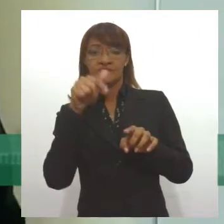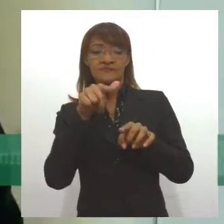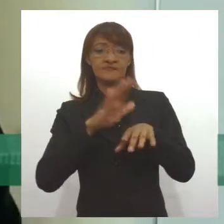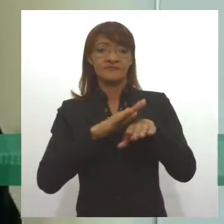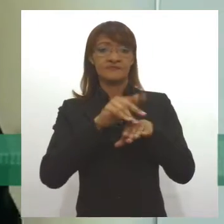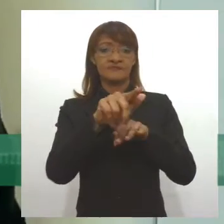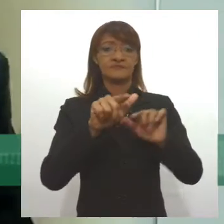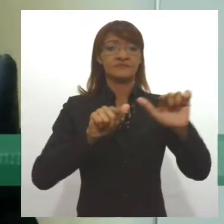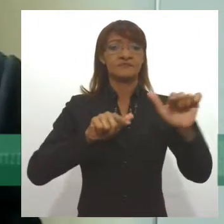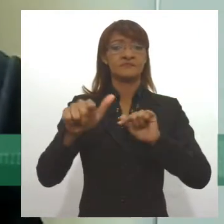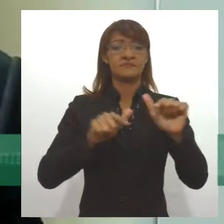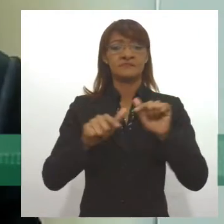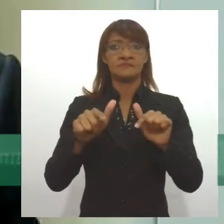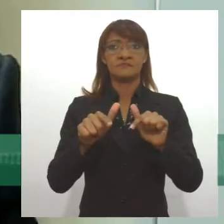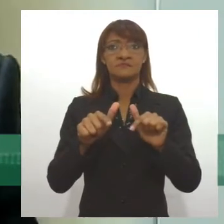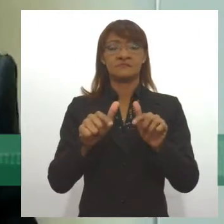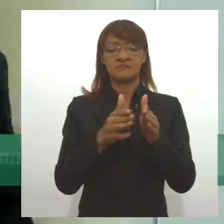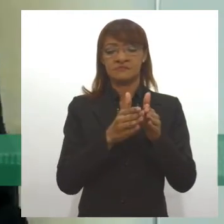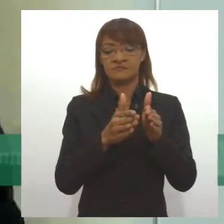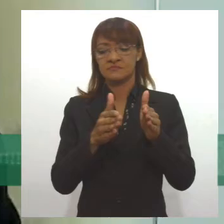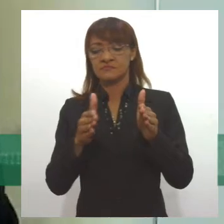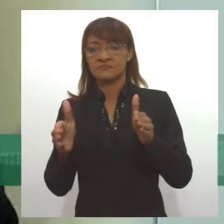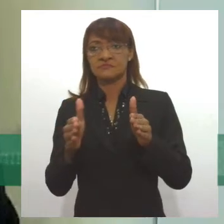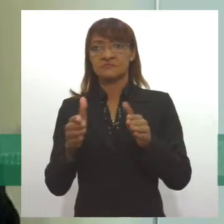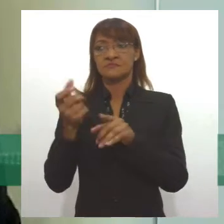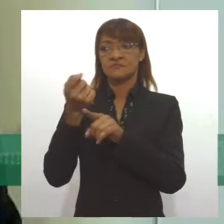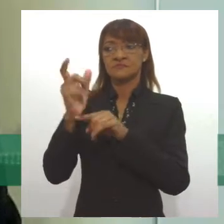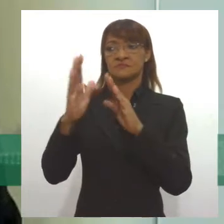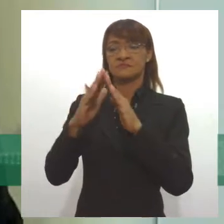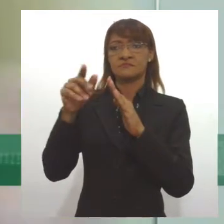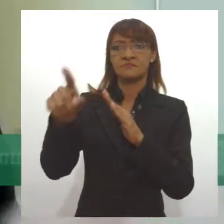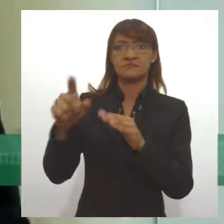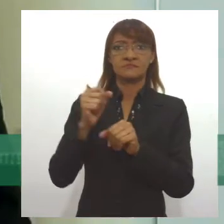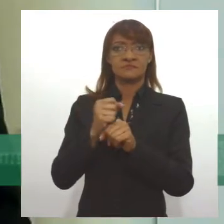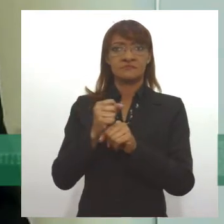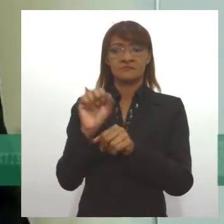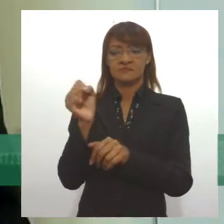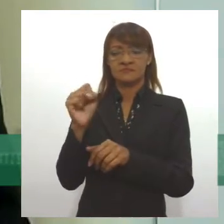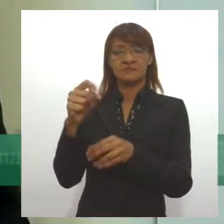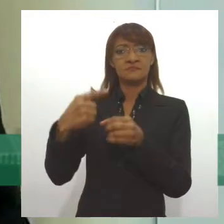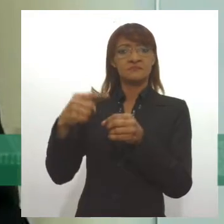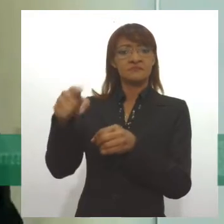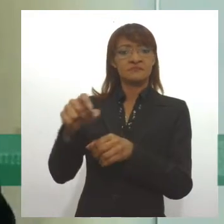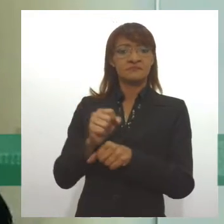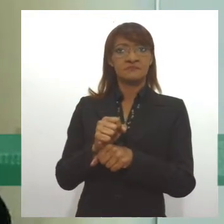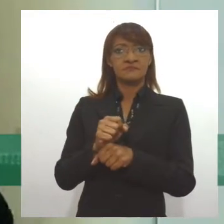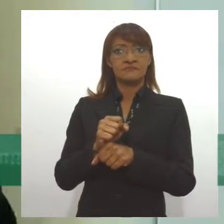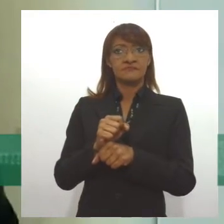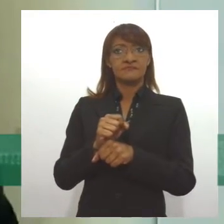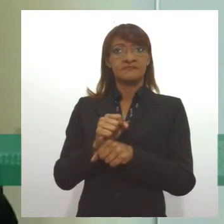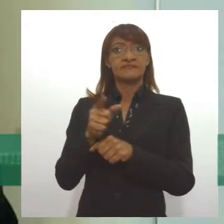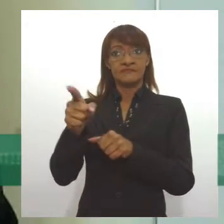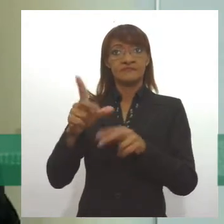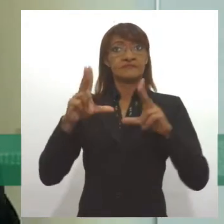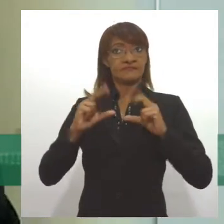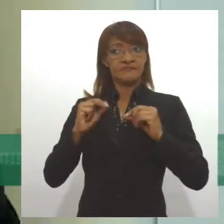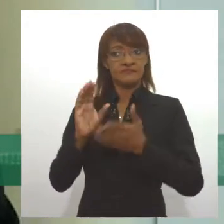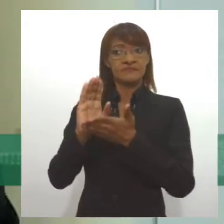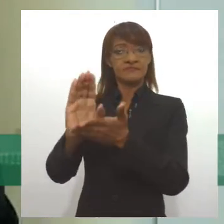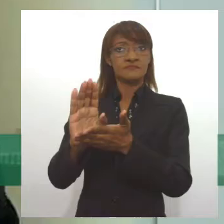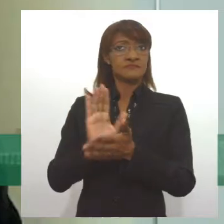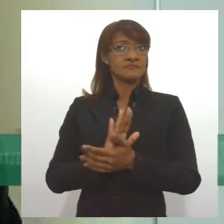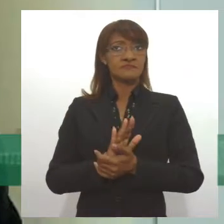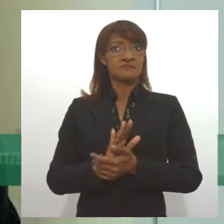um trabalho durante certo tempo, vai alugar uma casa no interior do Sergipe, ele vai ser indenizado por isso. Então, isso está